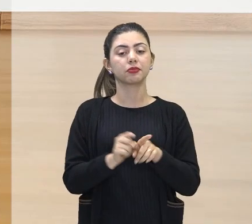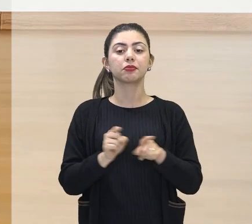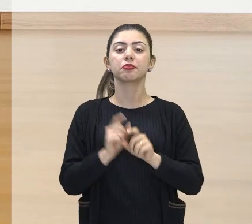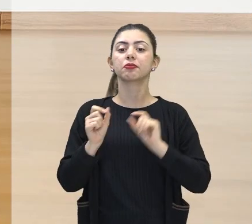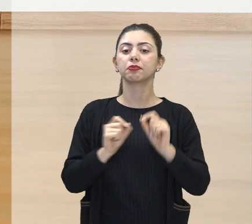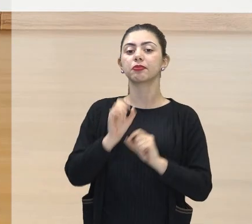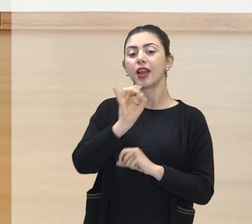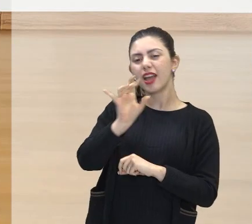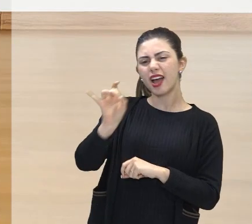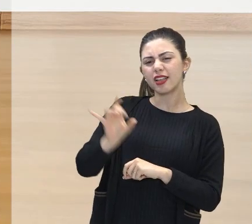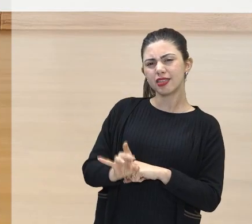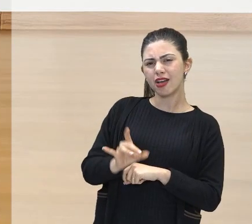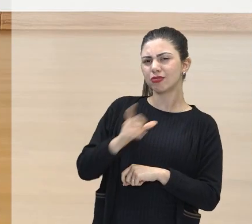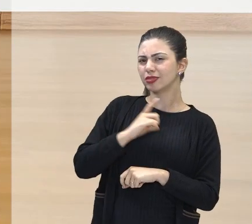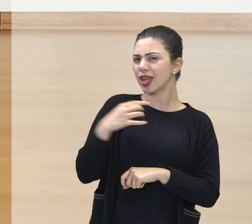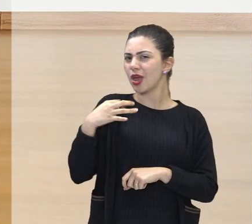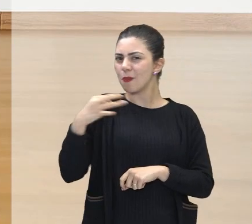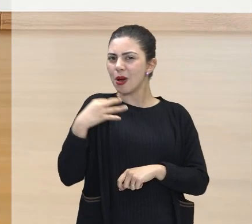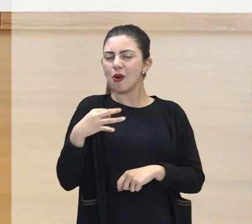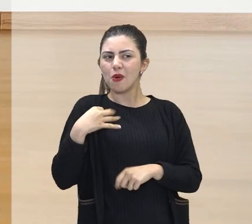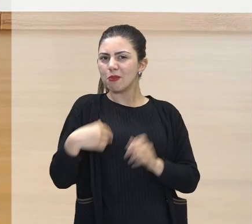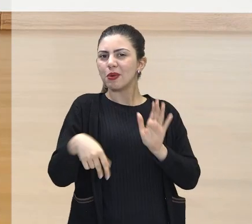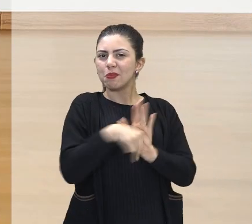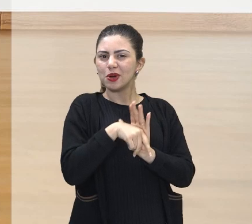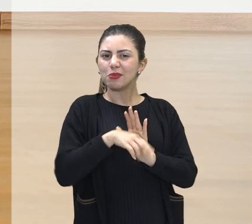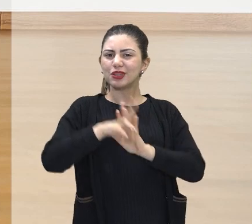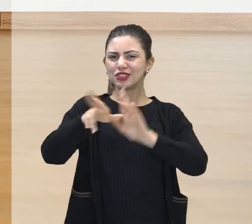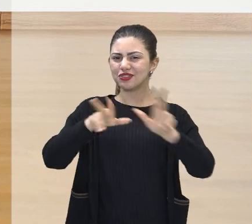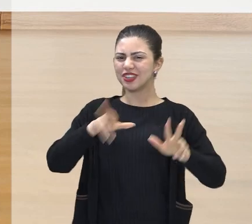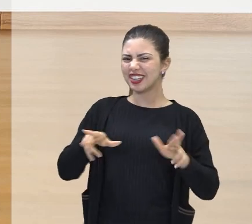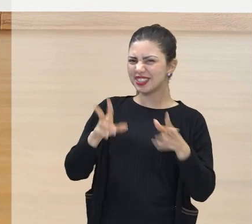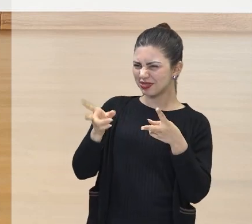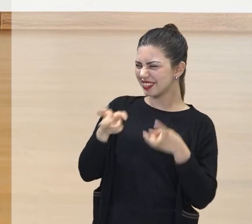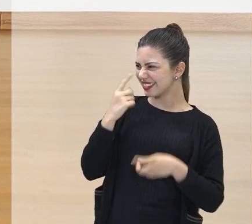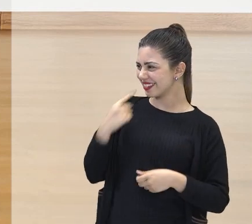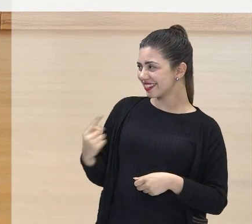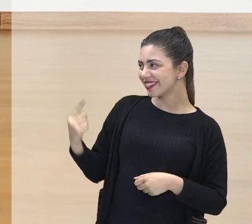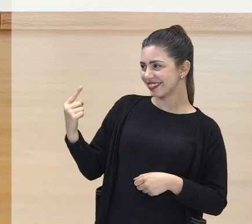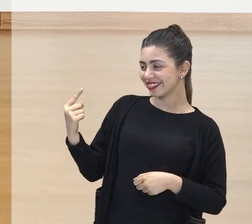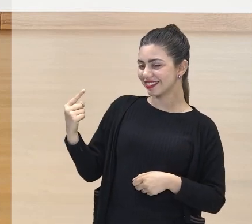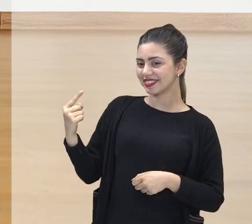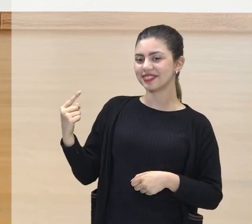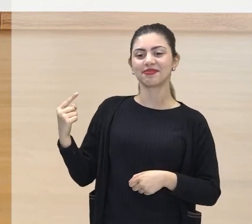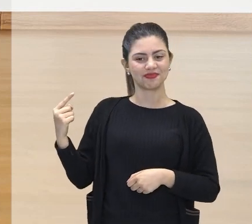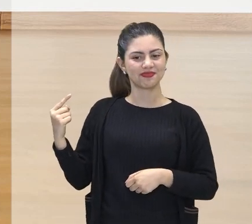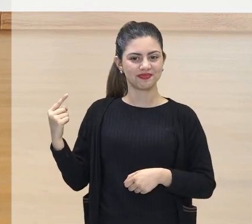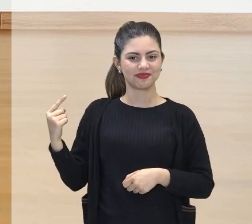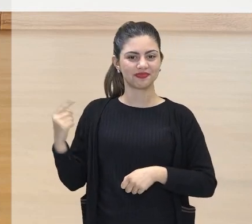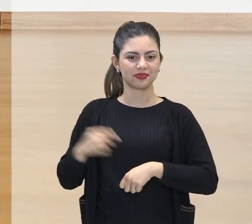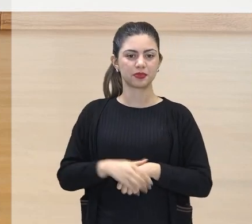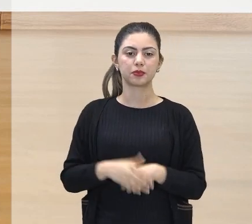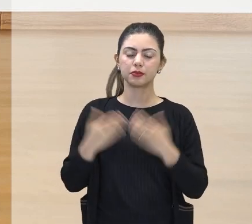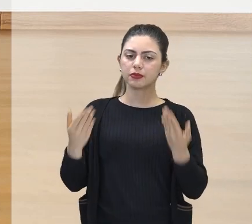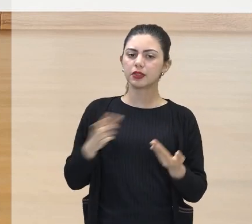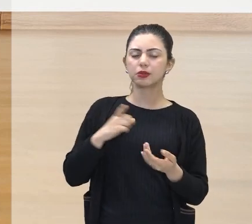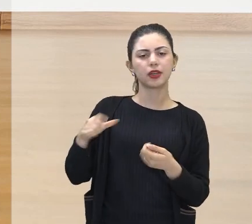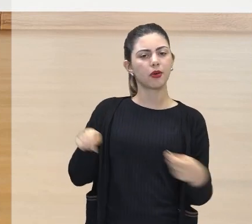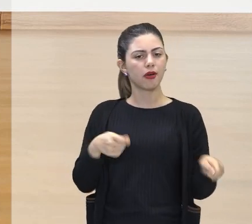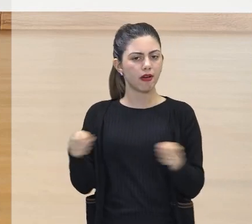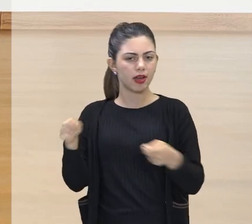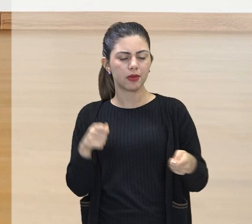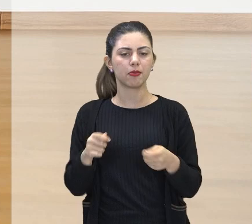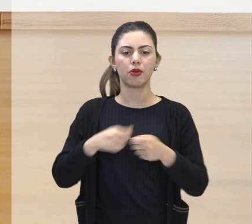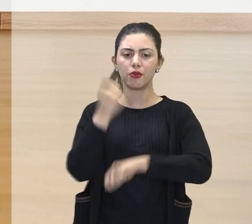eles colocam uma roupinha diferente, não é verdade? Vocês prestaram atenção? Vamos olhar o nosso mapa aqui. Ali a gente tem o carimbó,